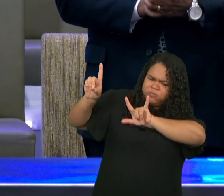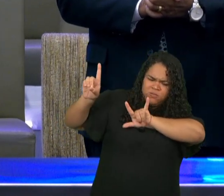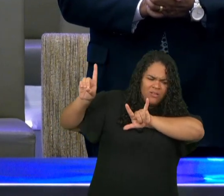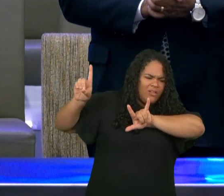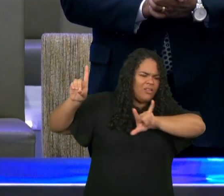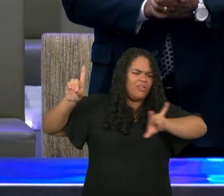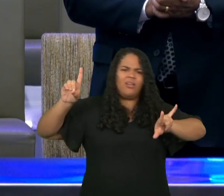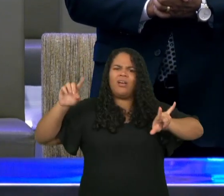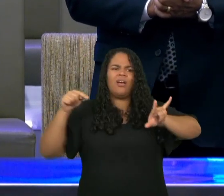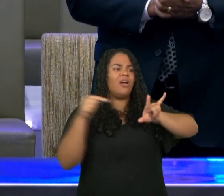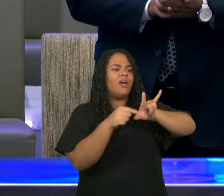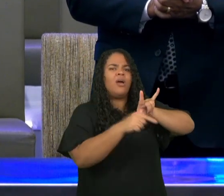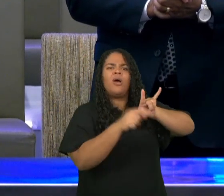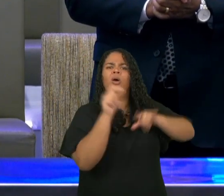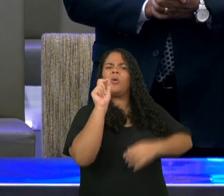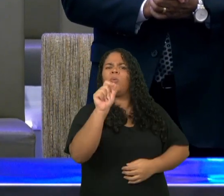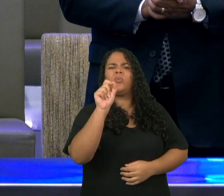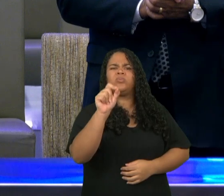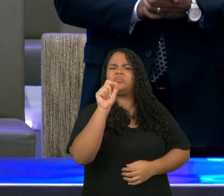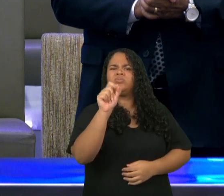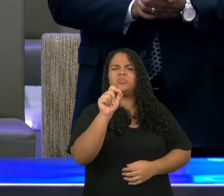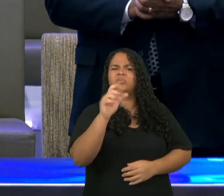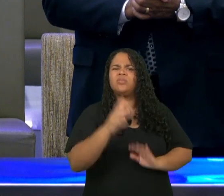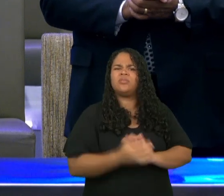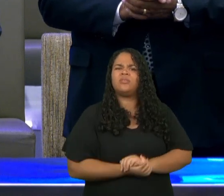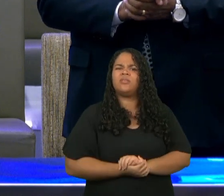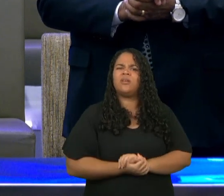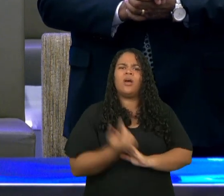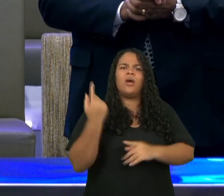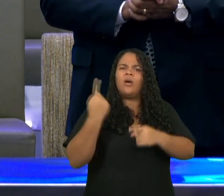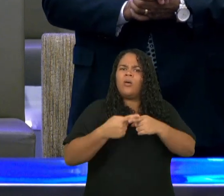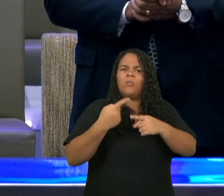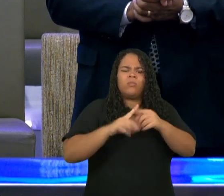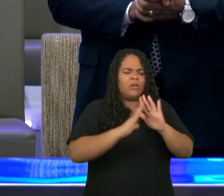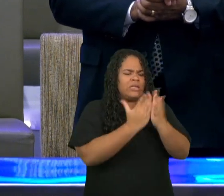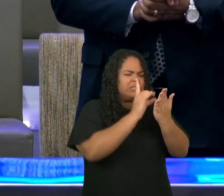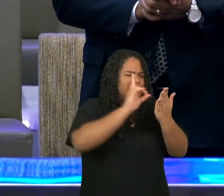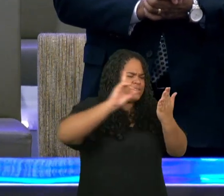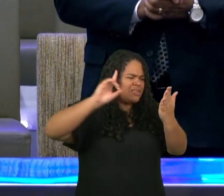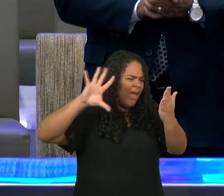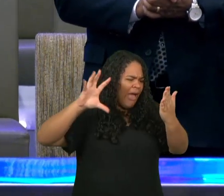Quem foi que tirou ele da palavra, do jejum?